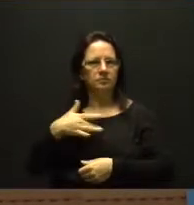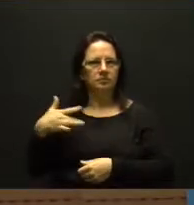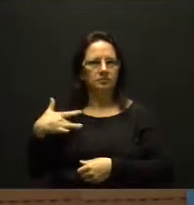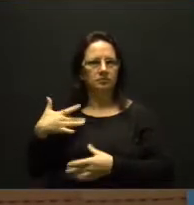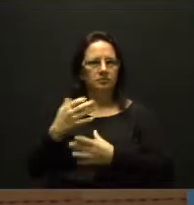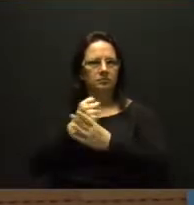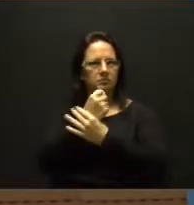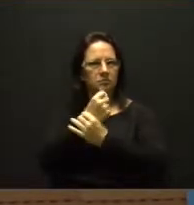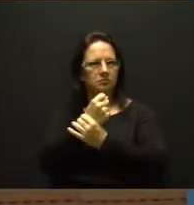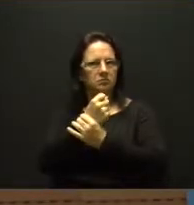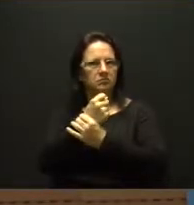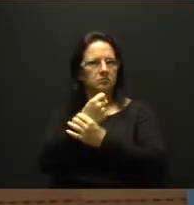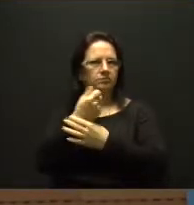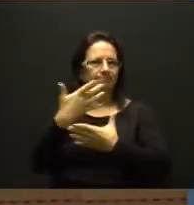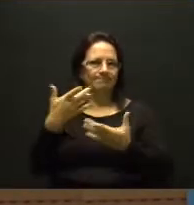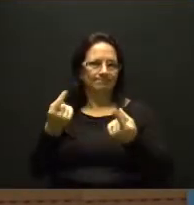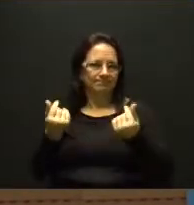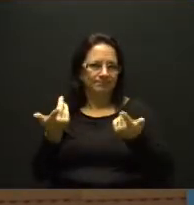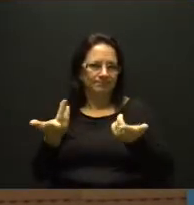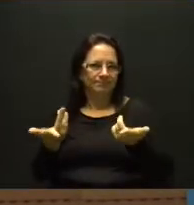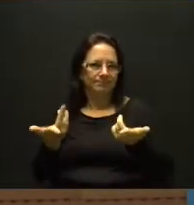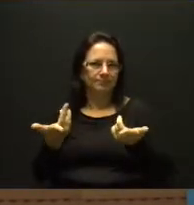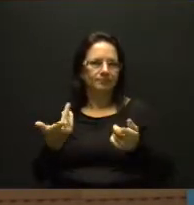a vida não tem preço